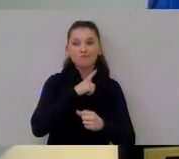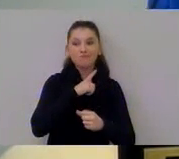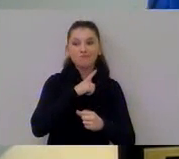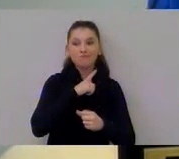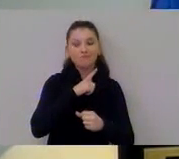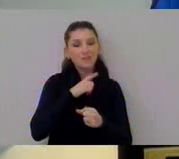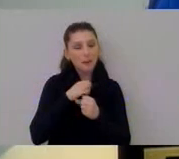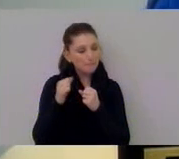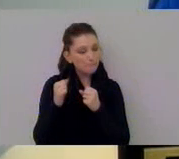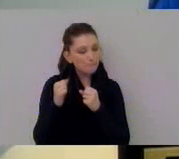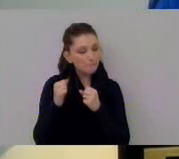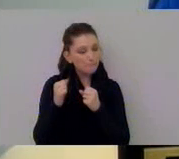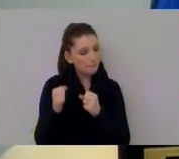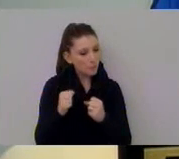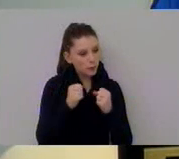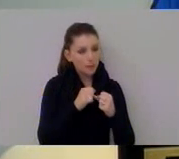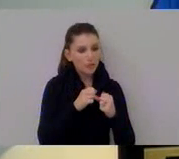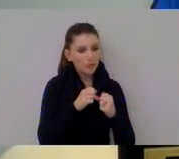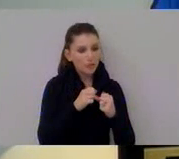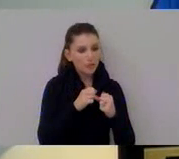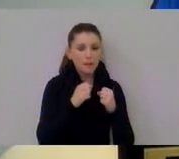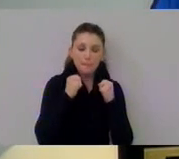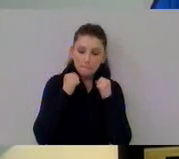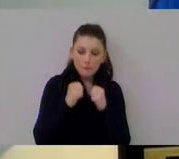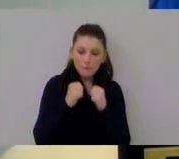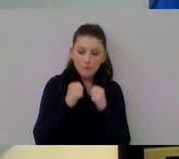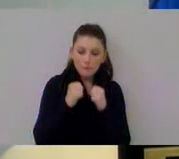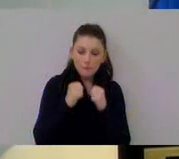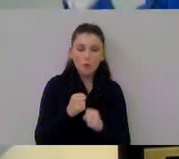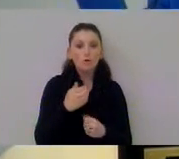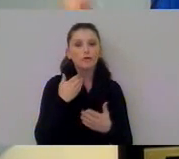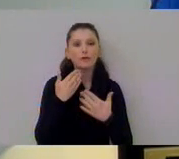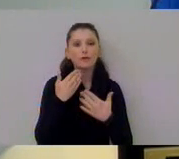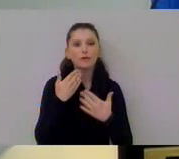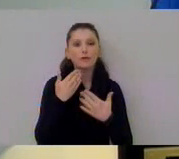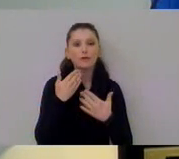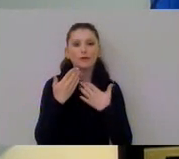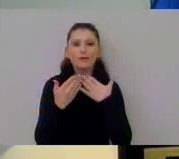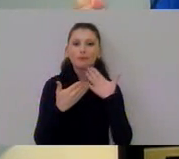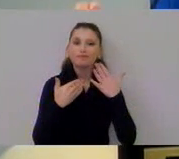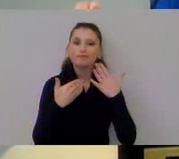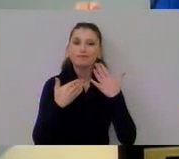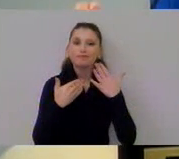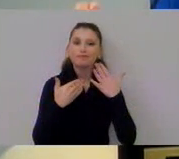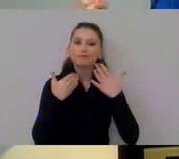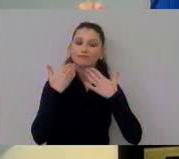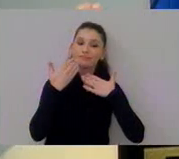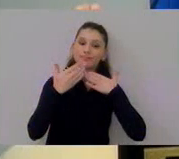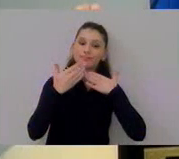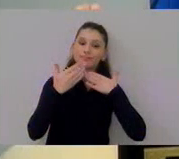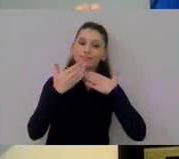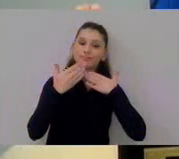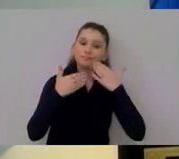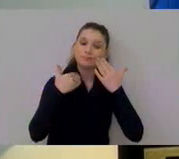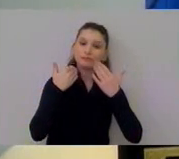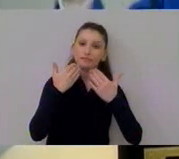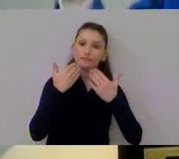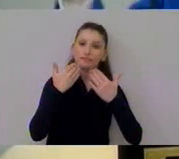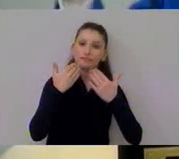vocês hoje fizeram uma utilização de alguma ferramenta muito